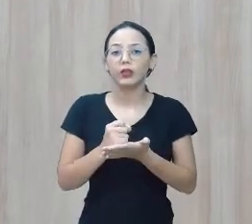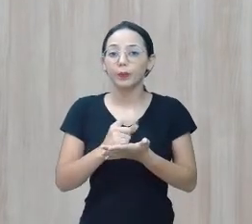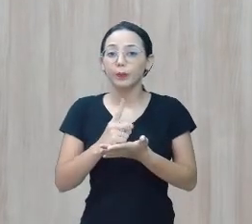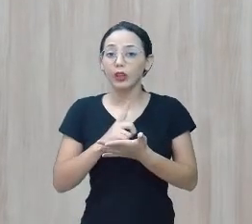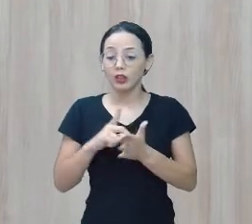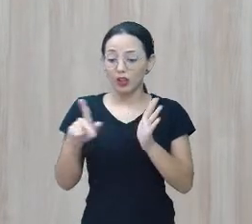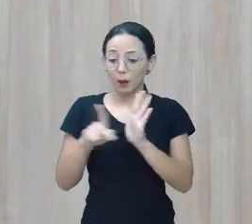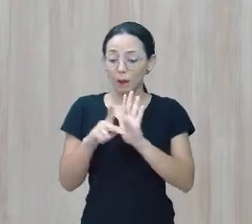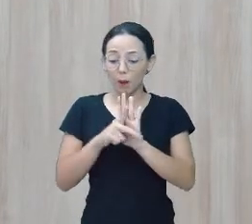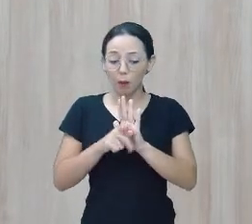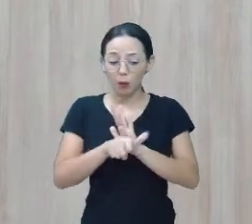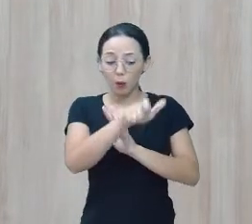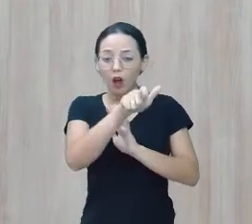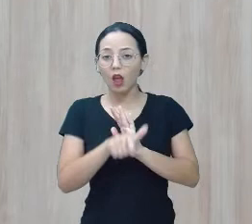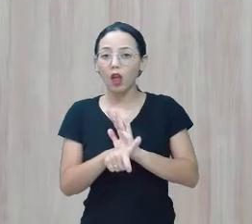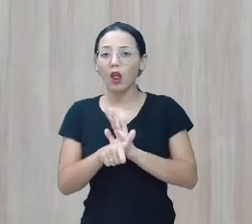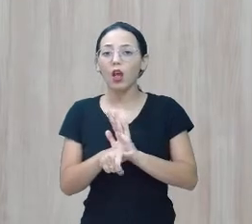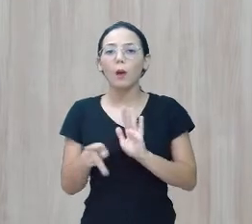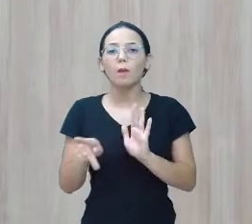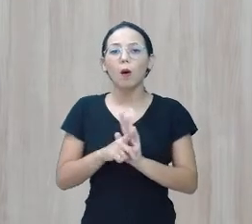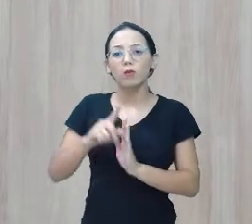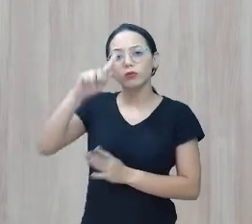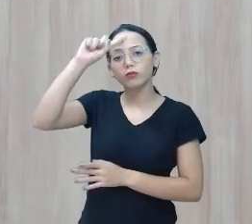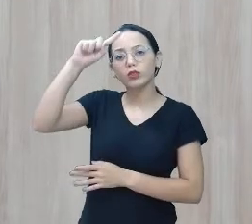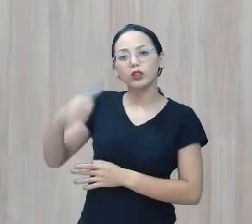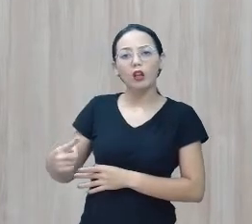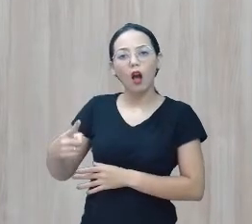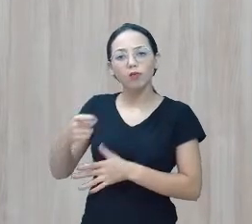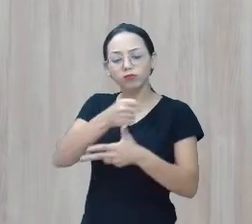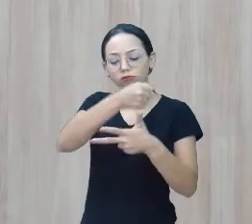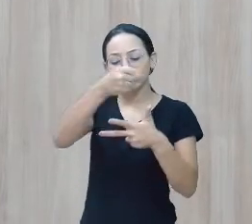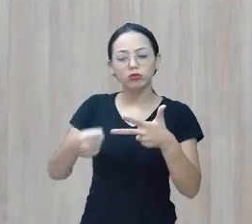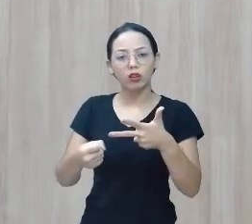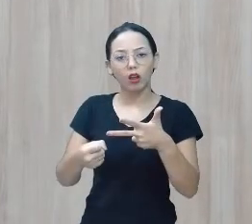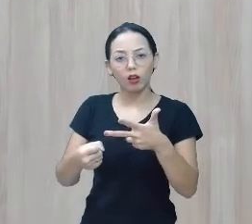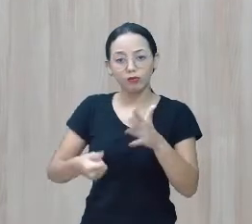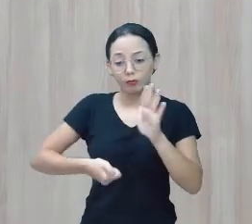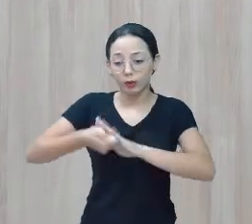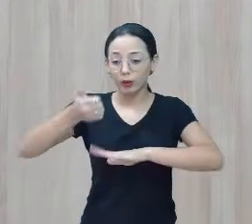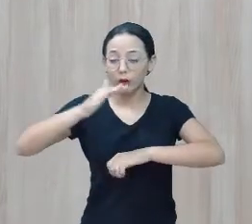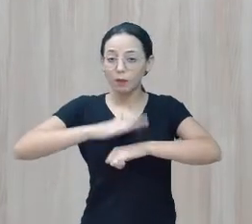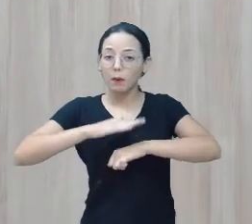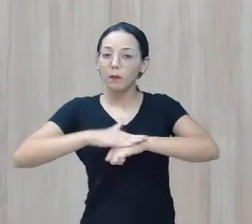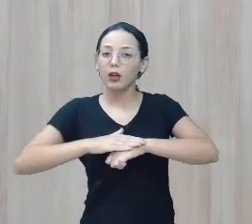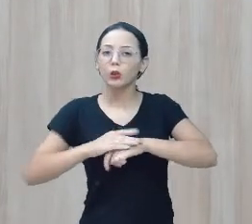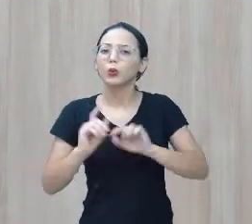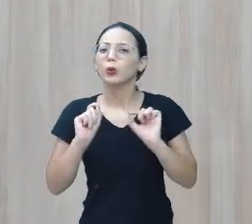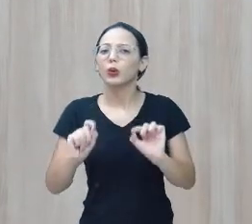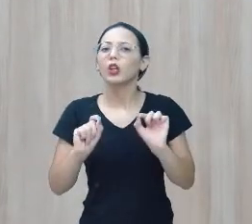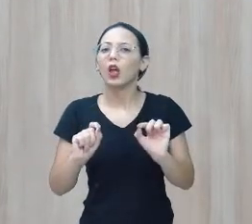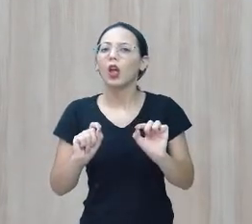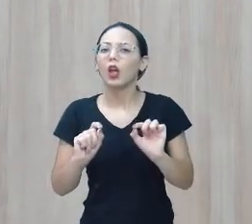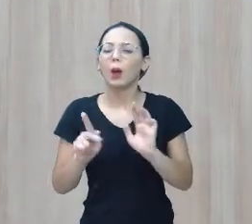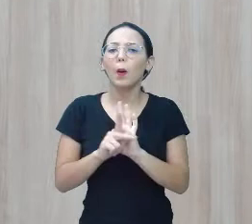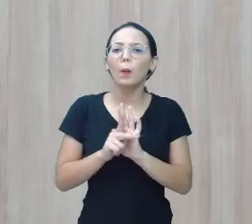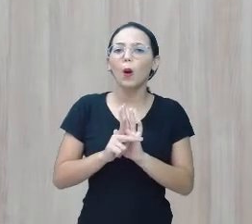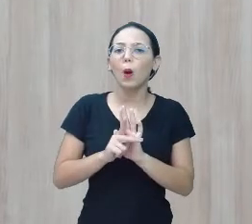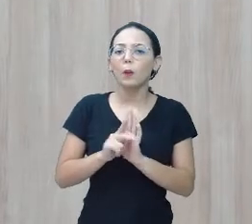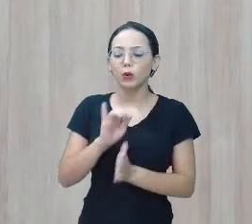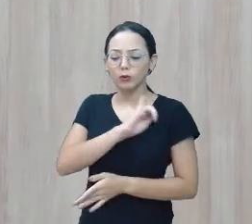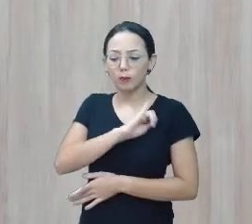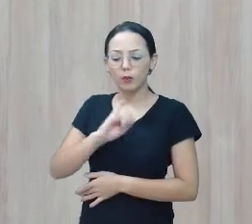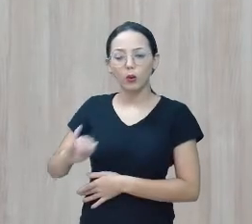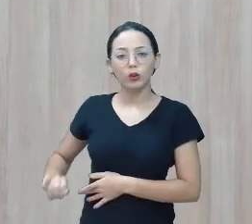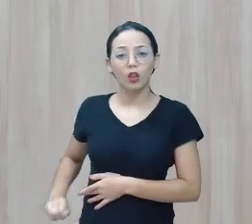a ele a condição de exercer aquele poder. Num primeiro momento, quem exercia esse poder de